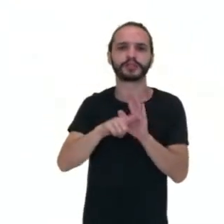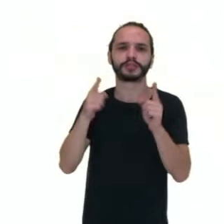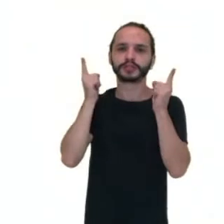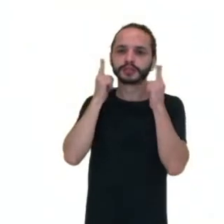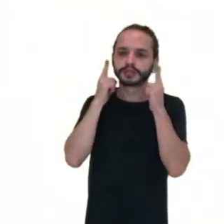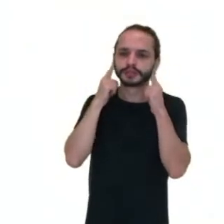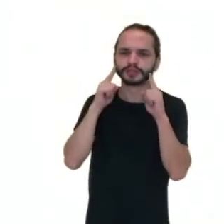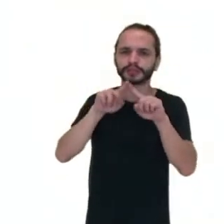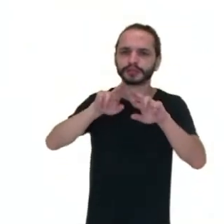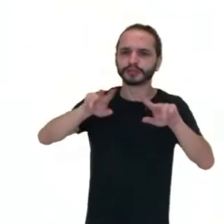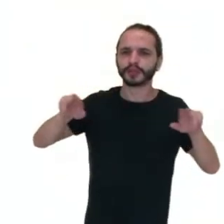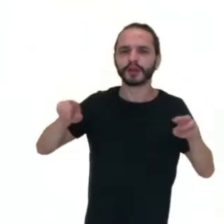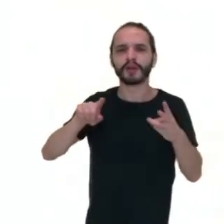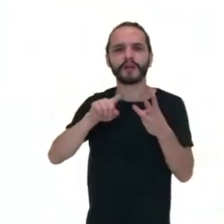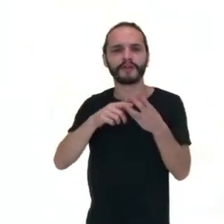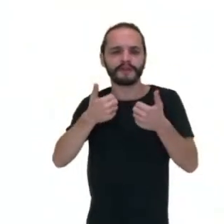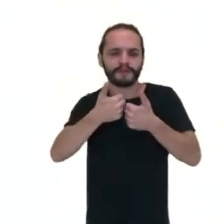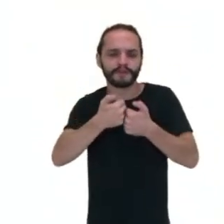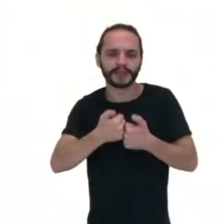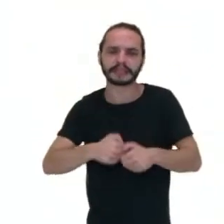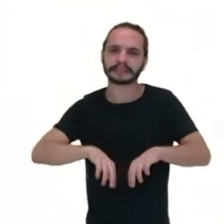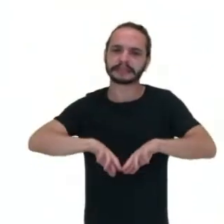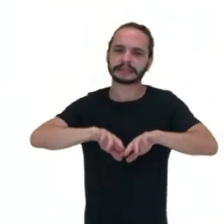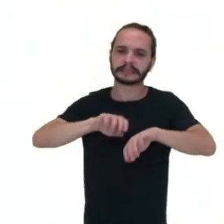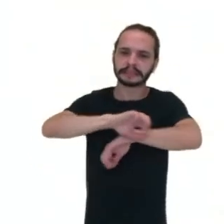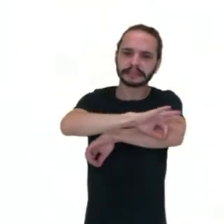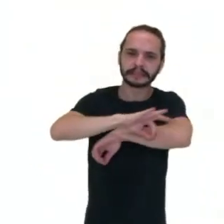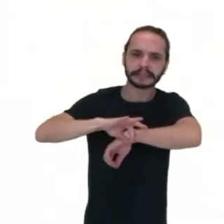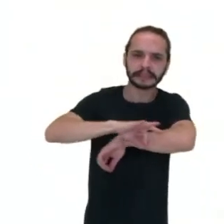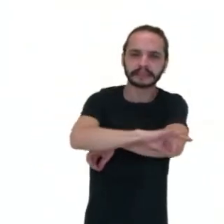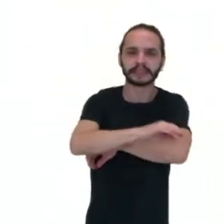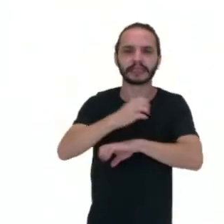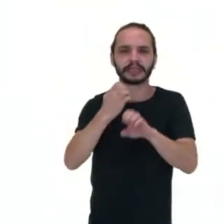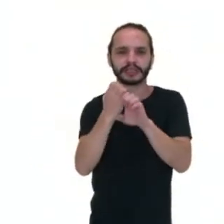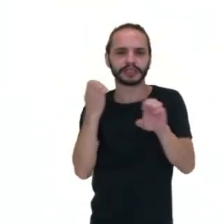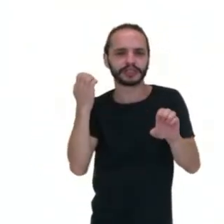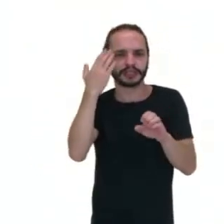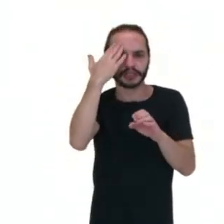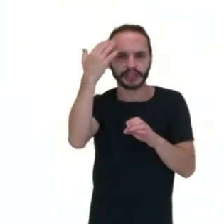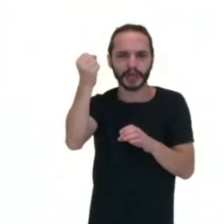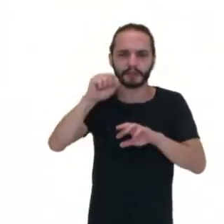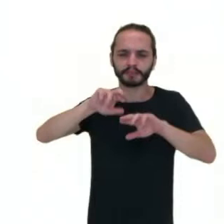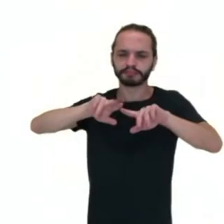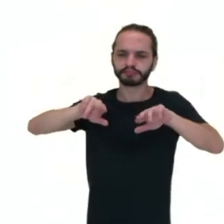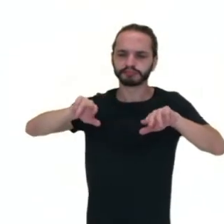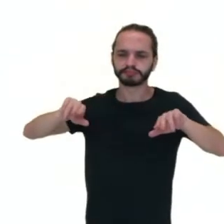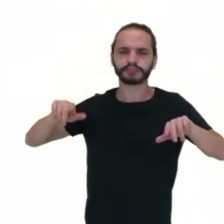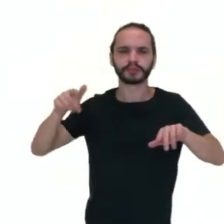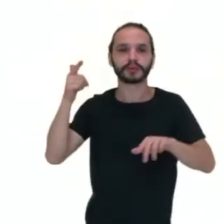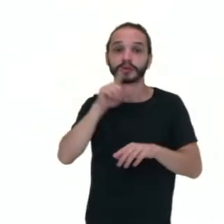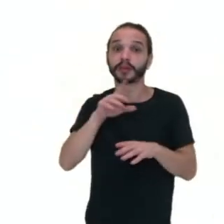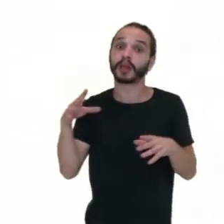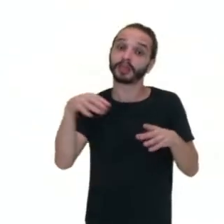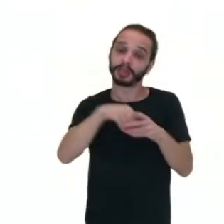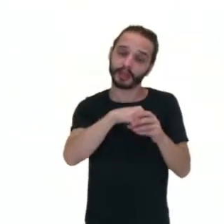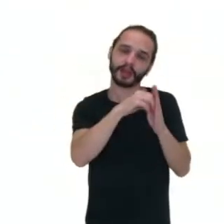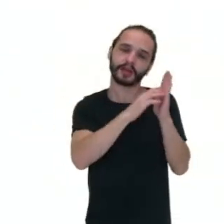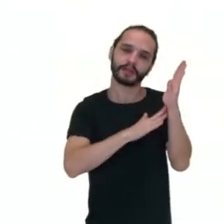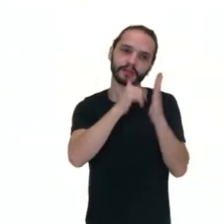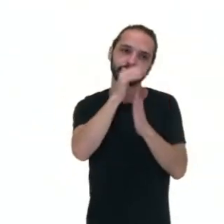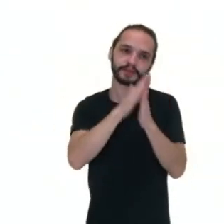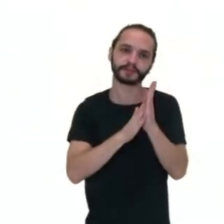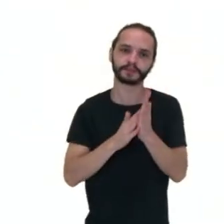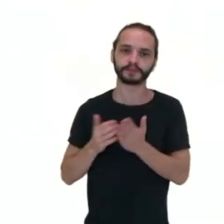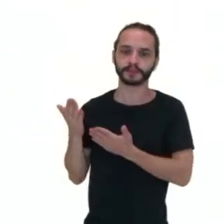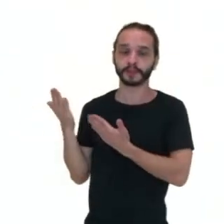a estudar física, começa a estudar engenharia, ele começa a ter vários saberes da vida dele, ele traz isso dentro da sua obra. Nós temos um exemplo de